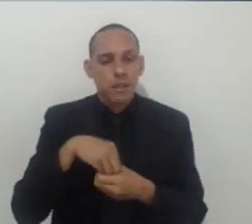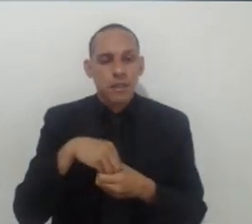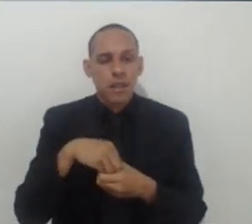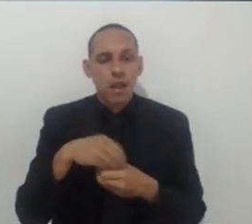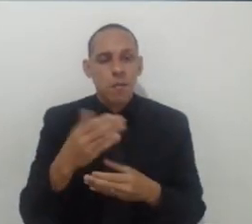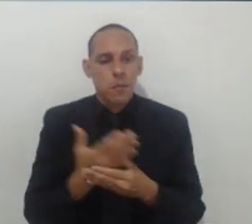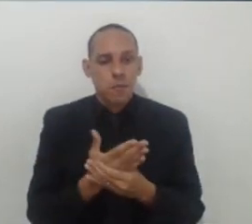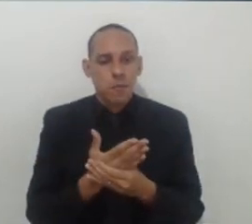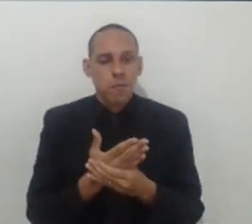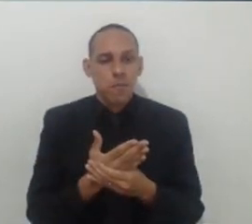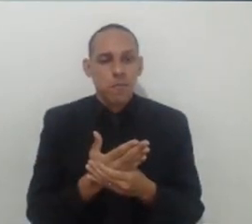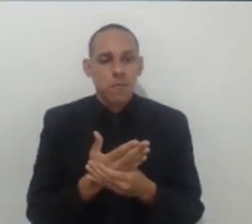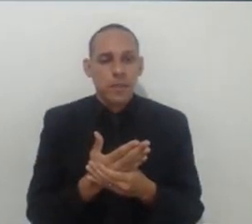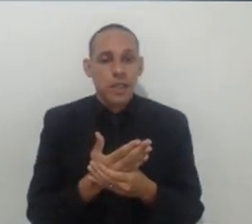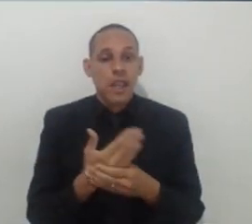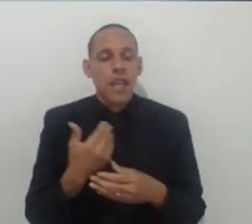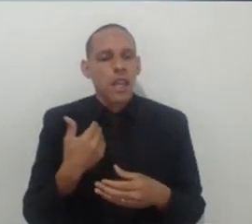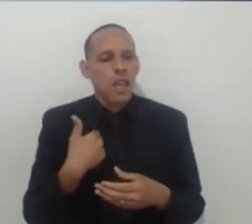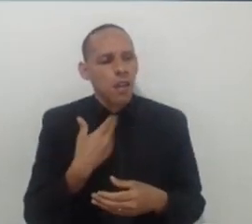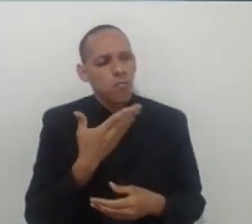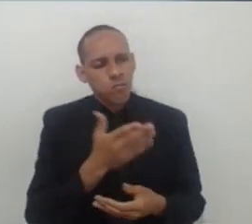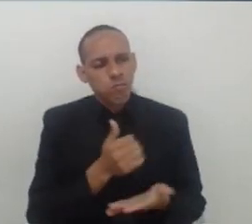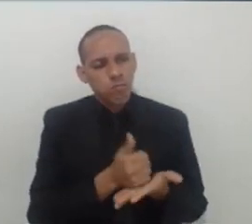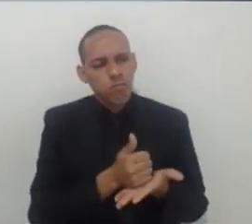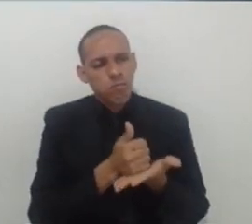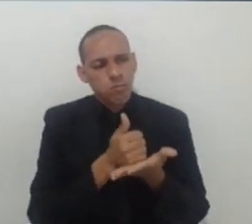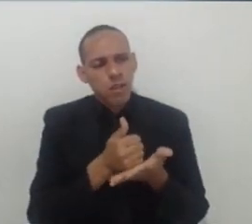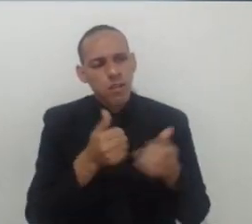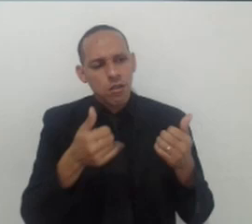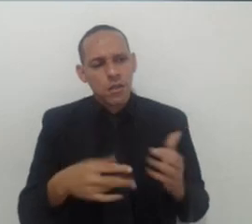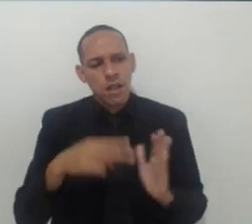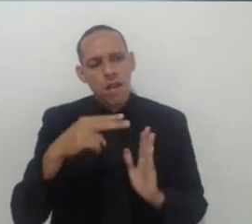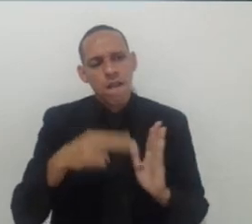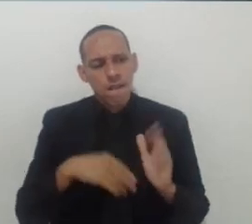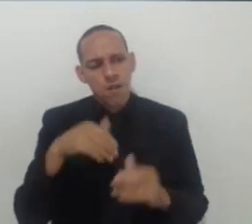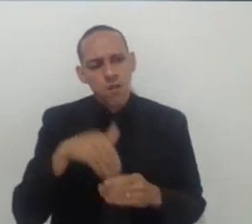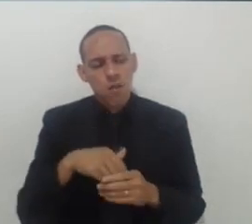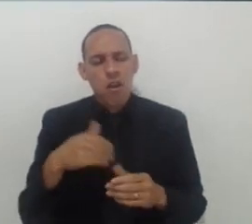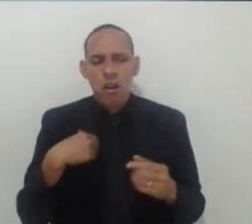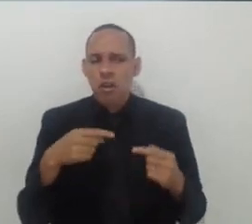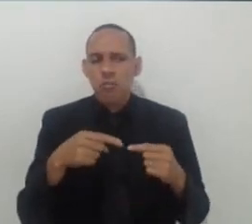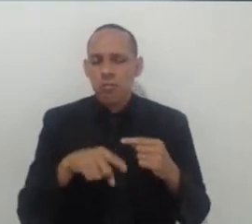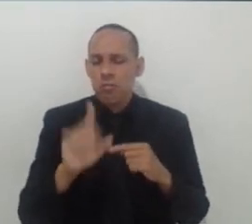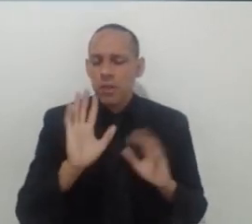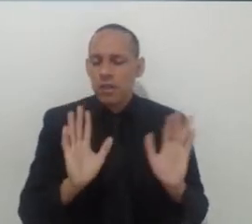Não divirjo da fundamentação posta no voto vista. Só acho que não é